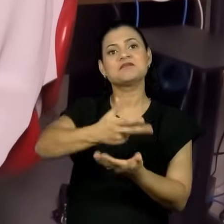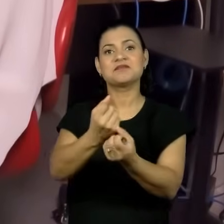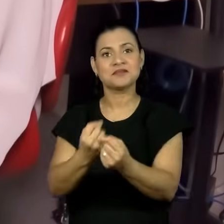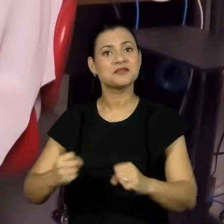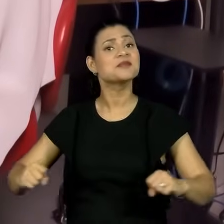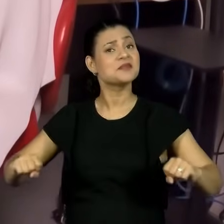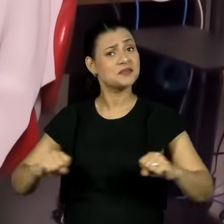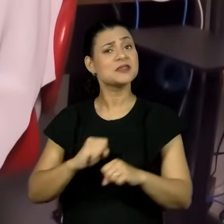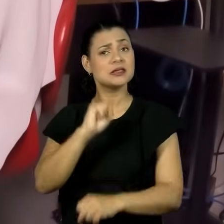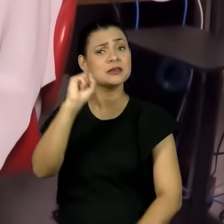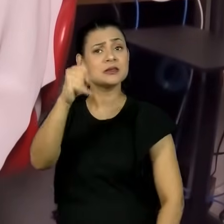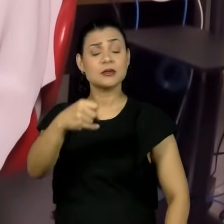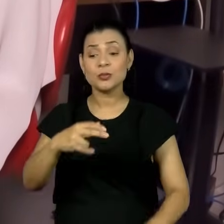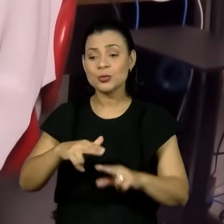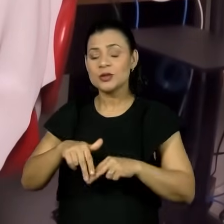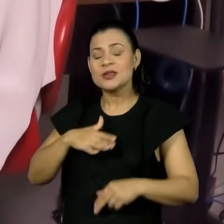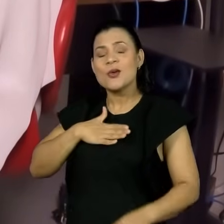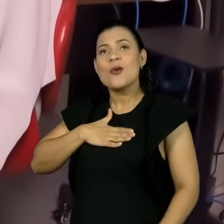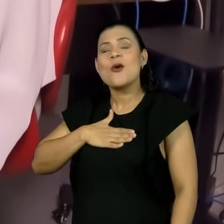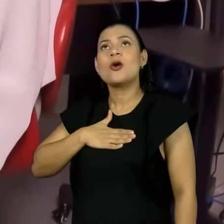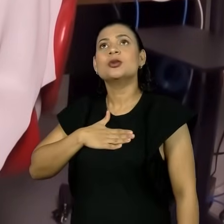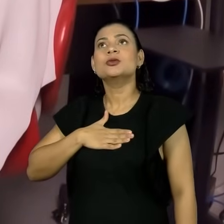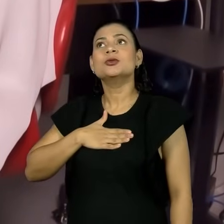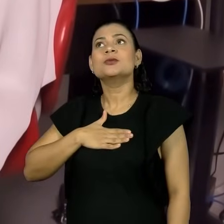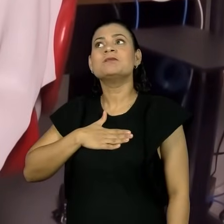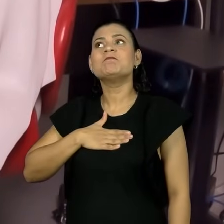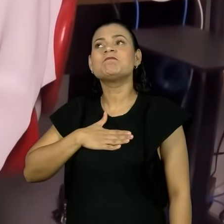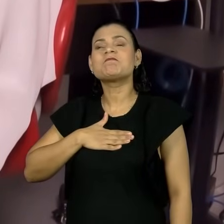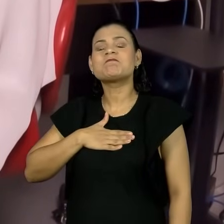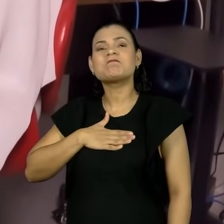muito da minha